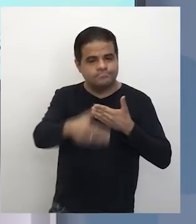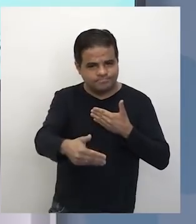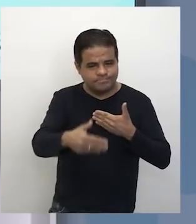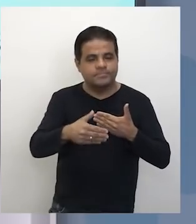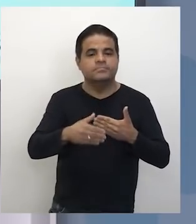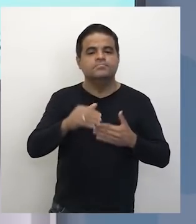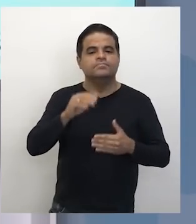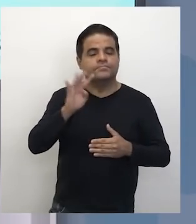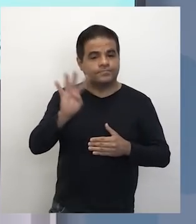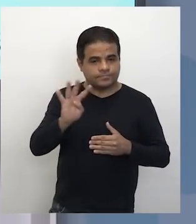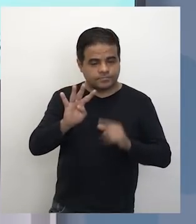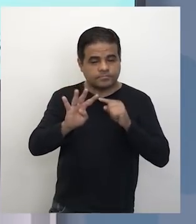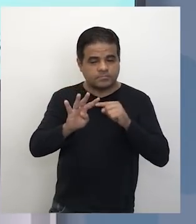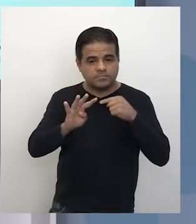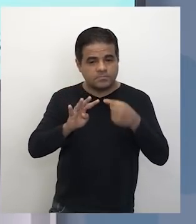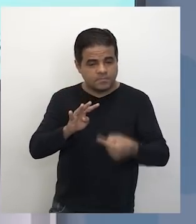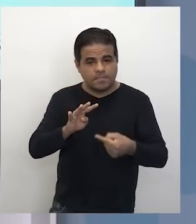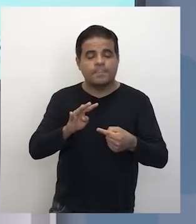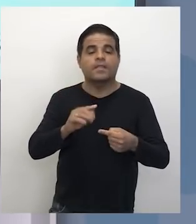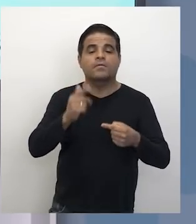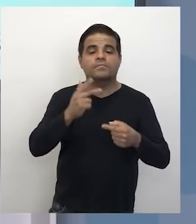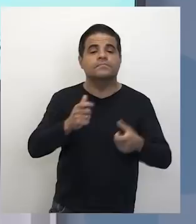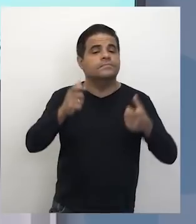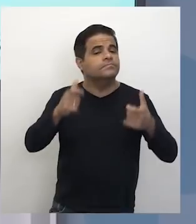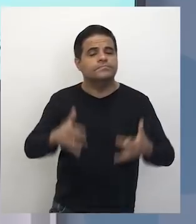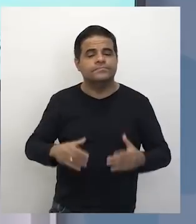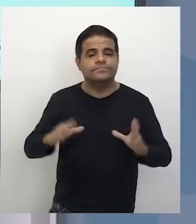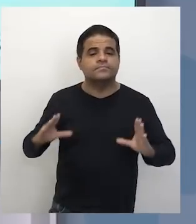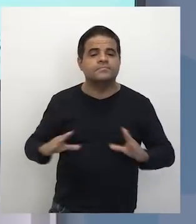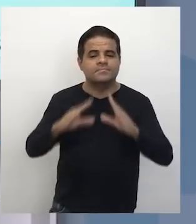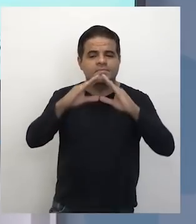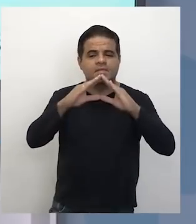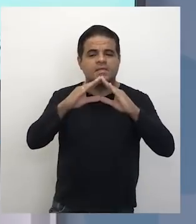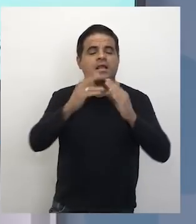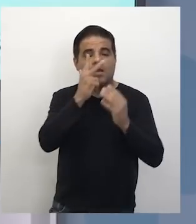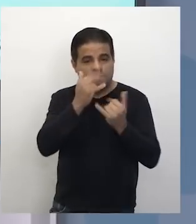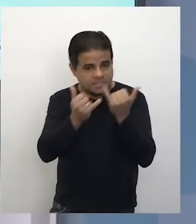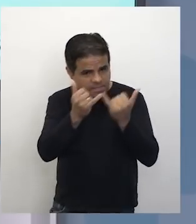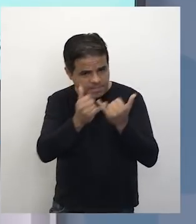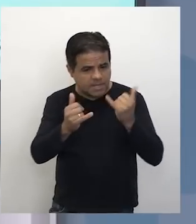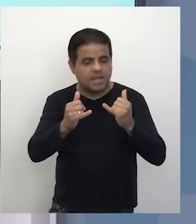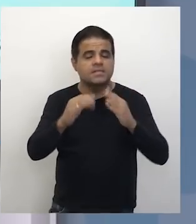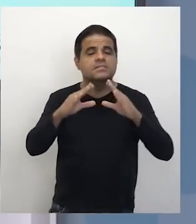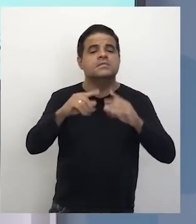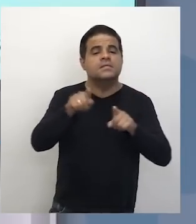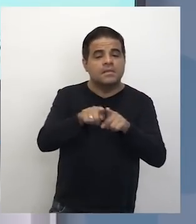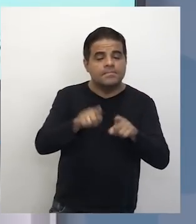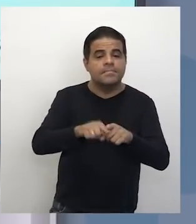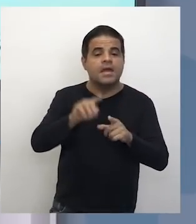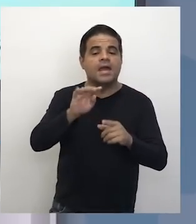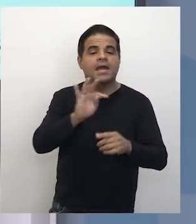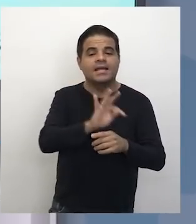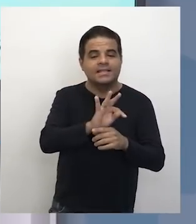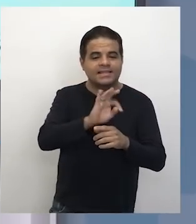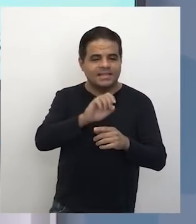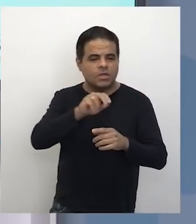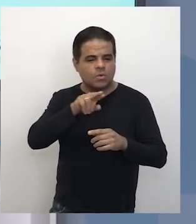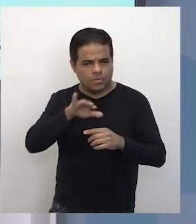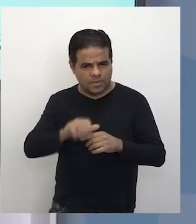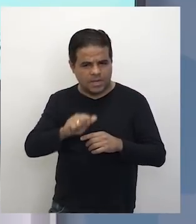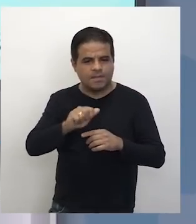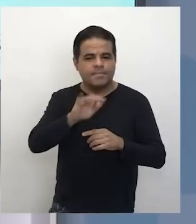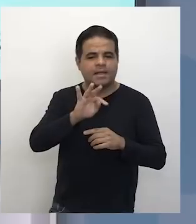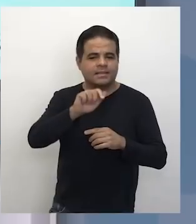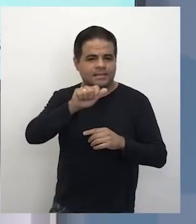atividades 4. Basicamente, a gente vai falar sobre triângulos semelhantes e falar um pouquinho do teorema de Tales, né? A gente vai estudar